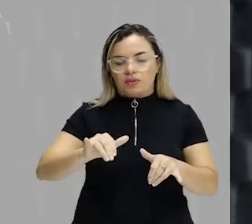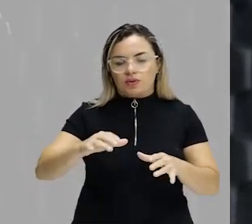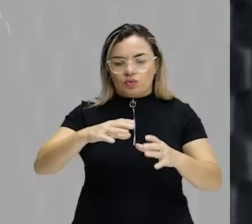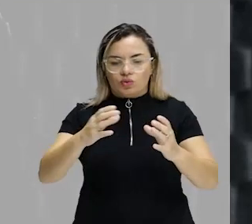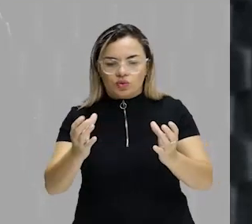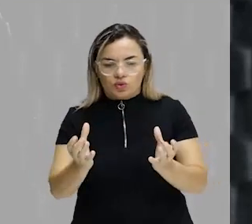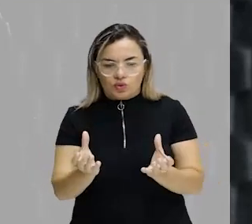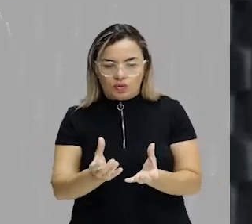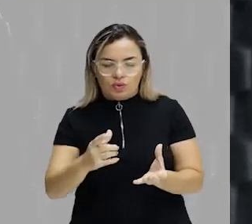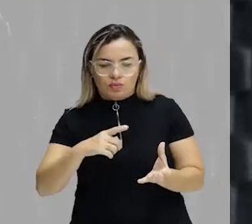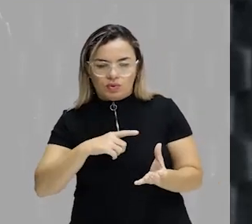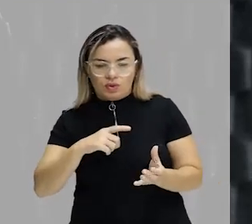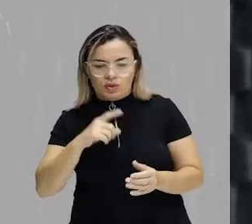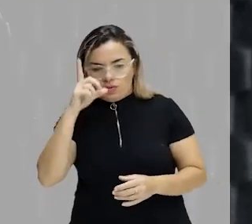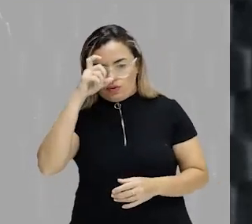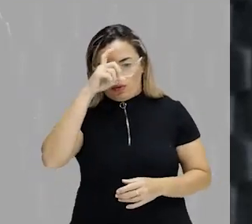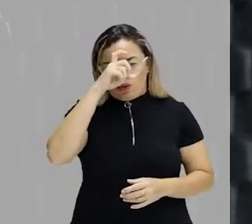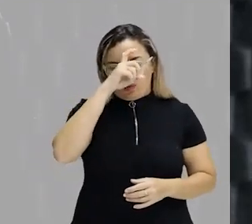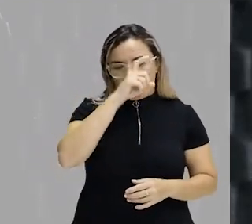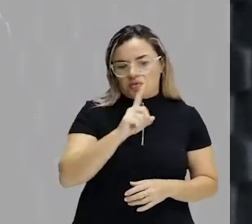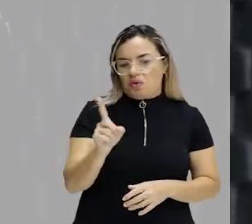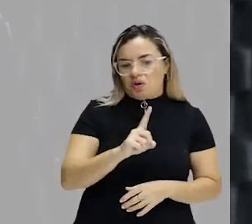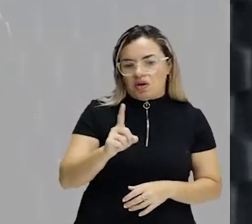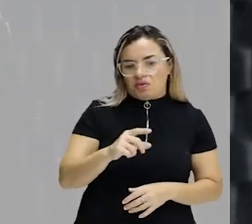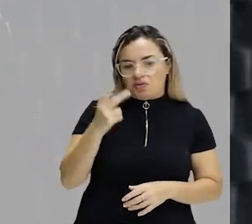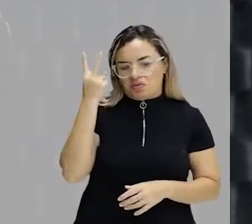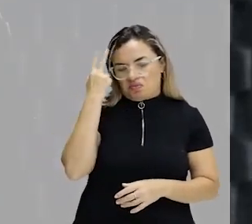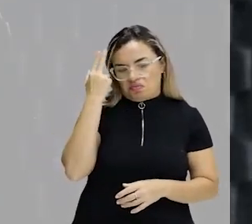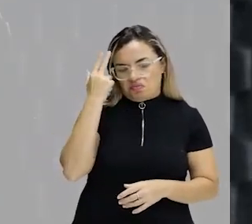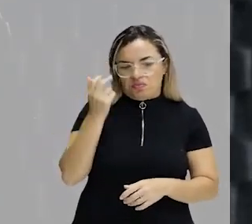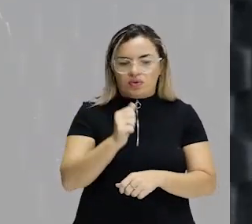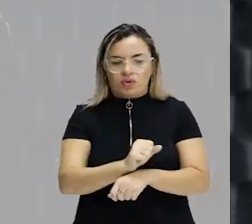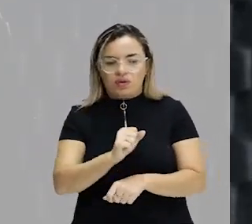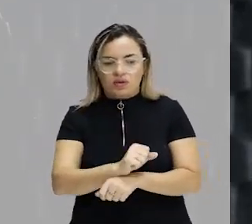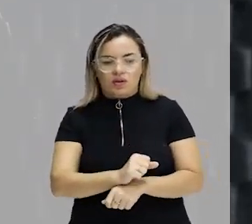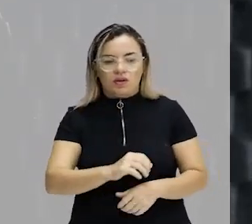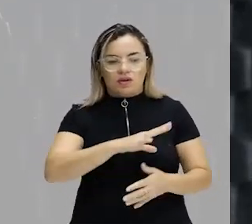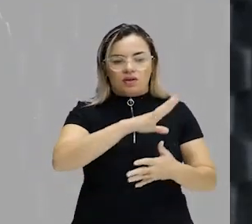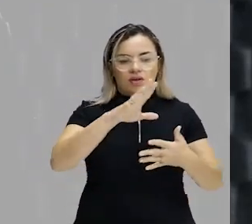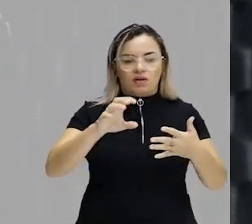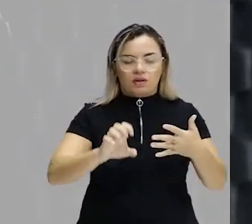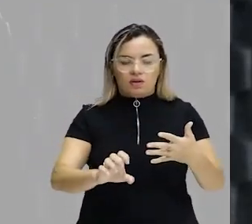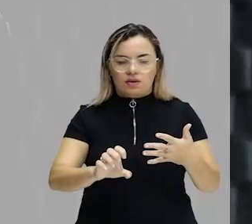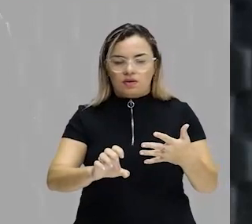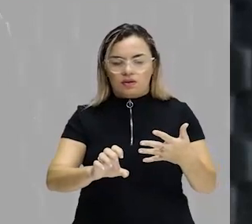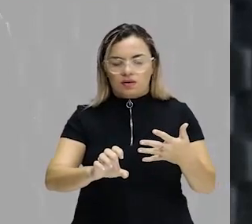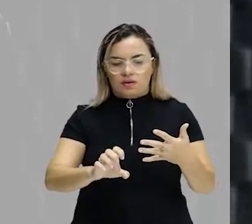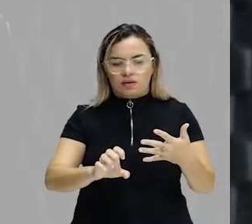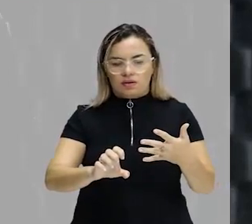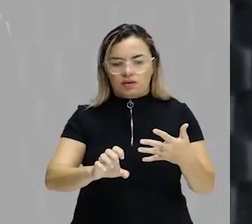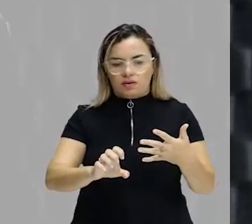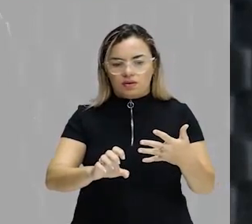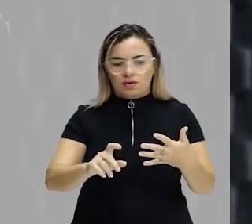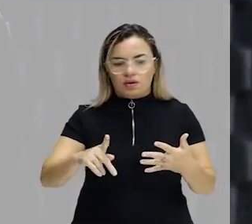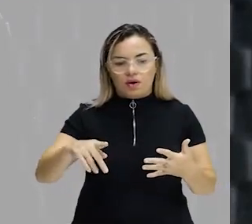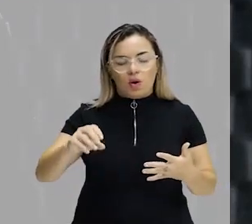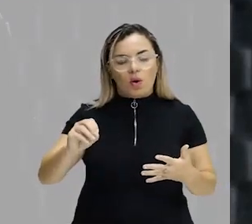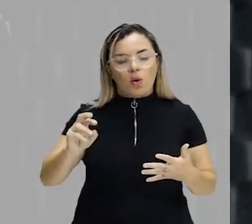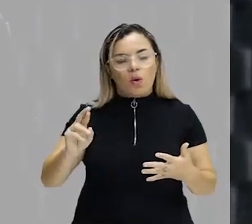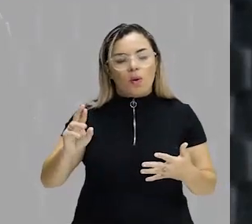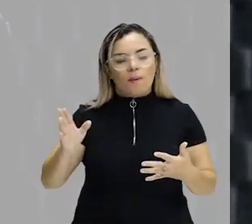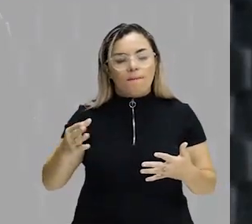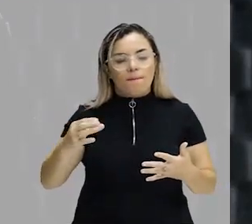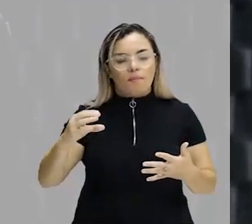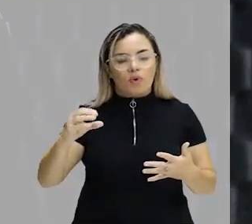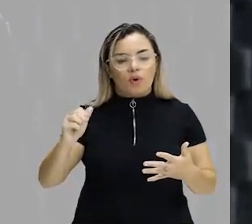por causa de, indica a consequência. Porque as tentativas de ataque do Flamengo motivaram o Botafogo a